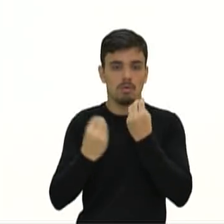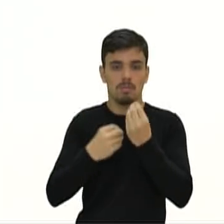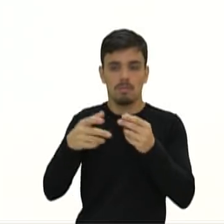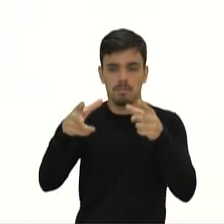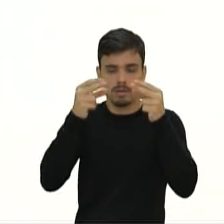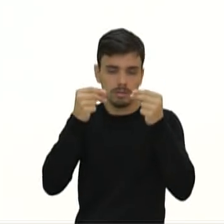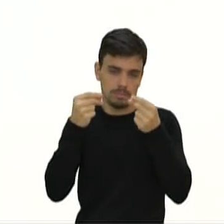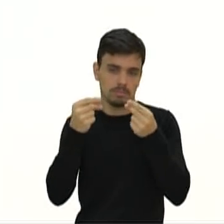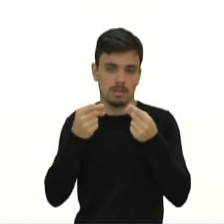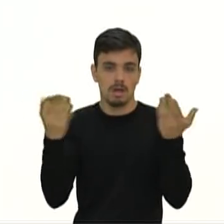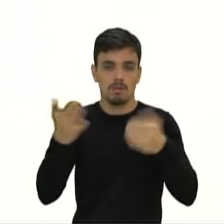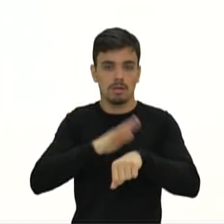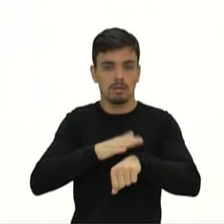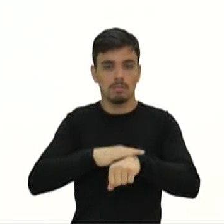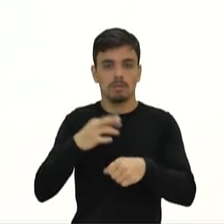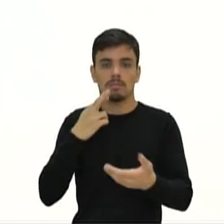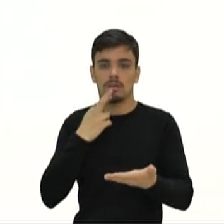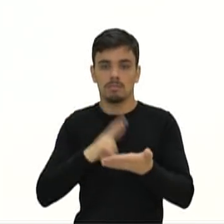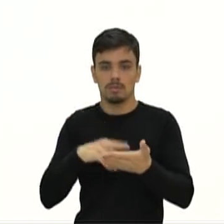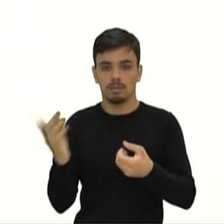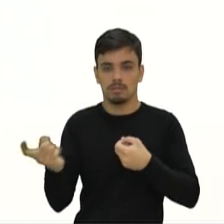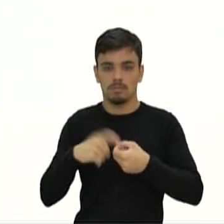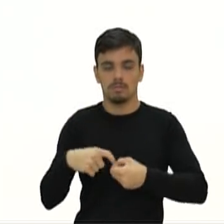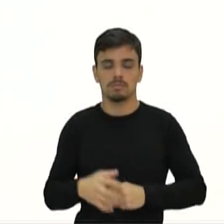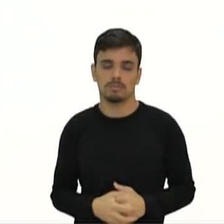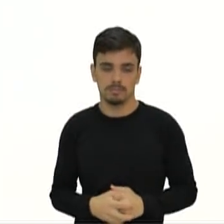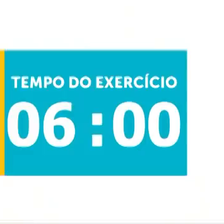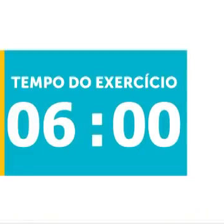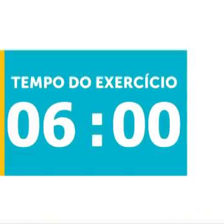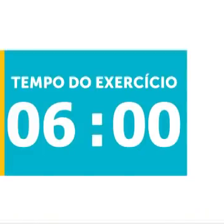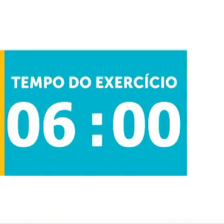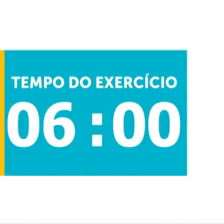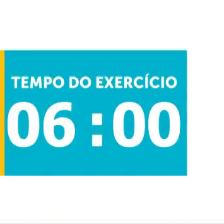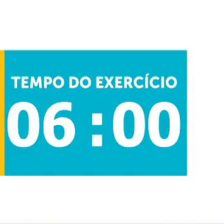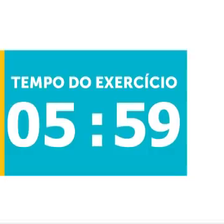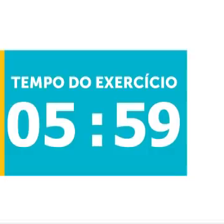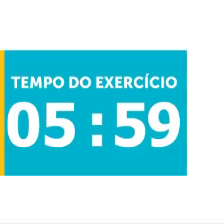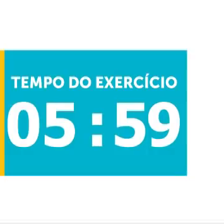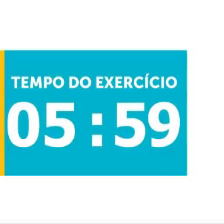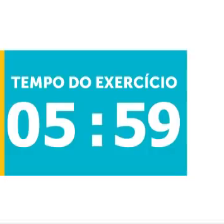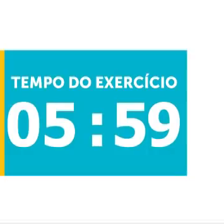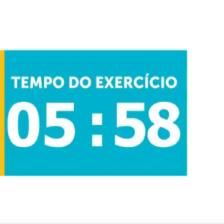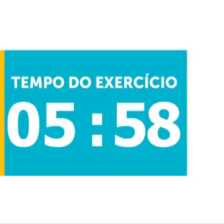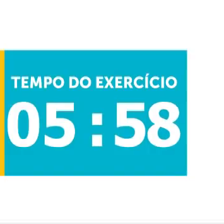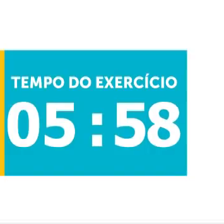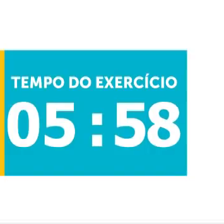um tempinho para vocês pensarem na resposta.